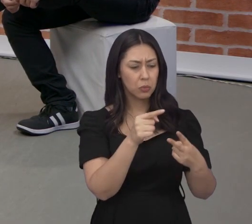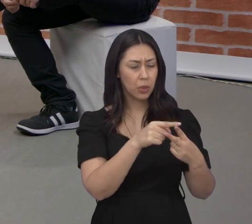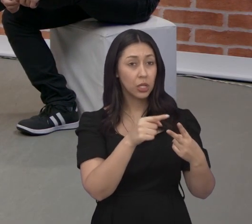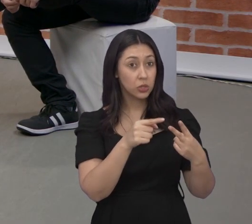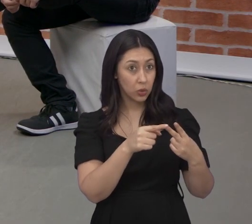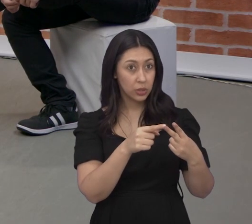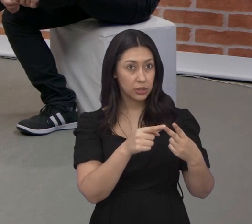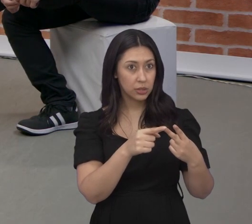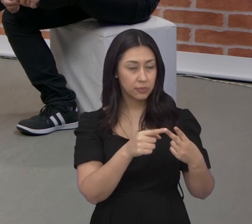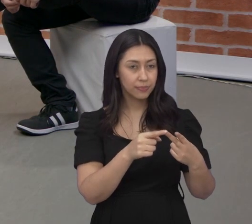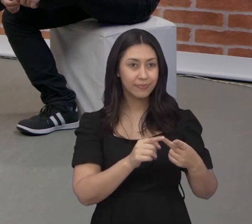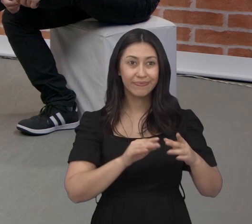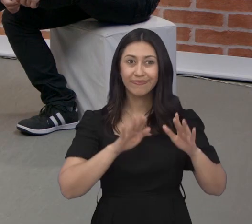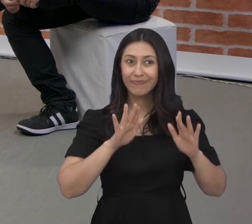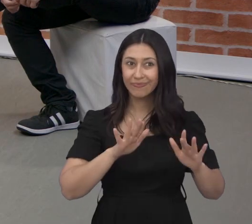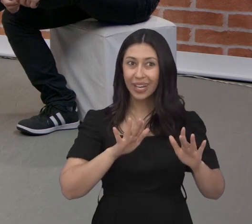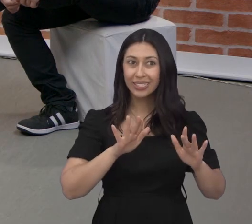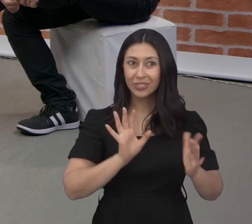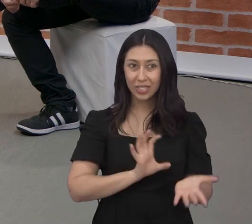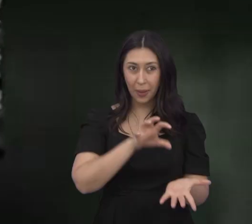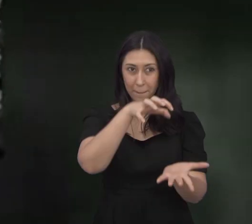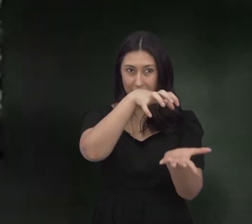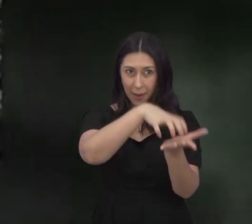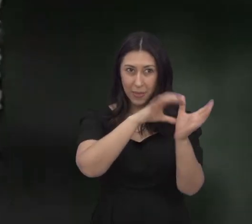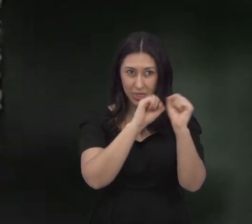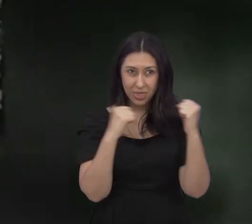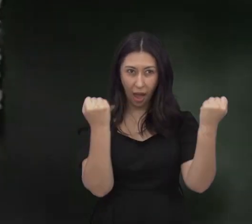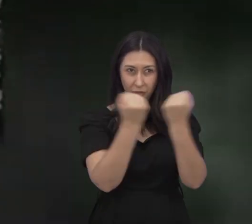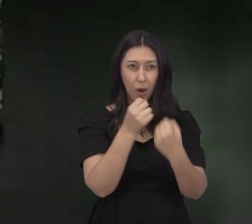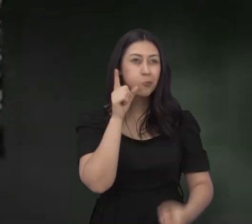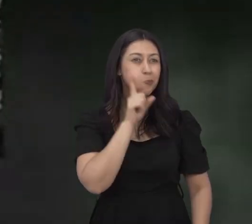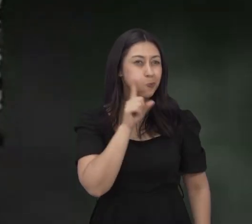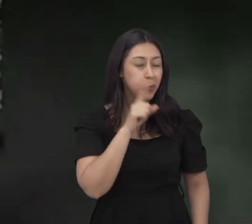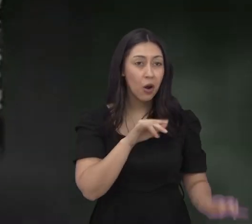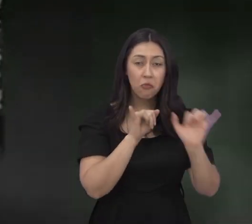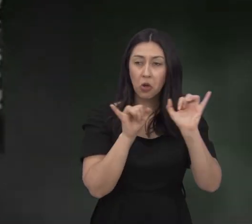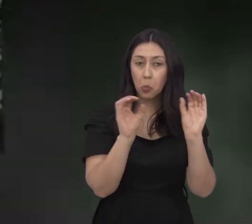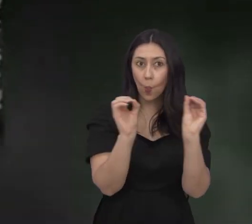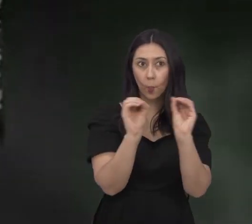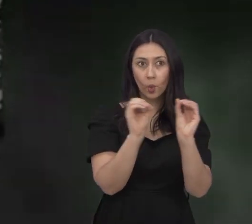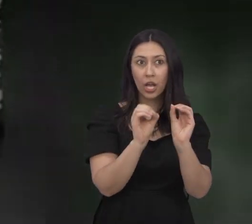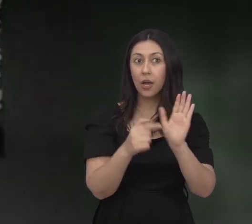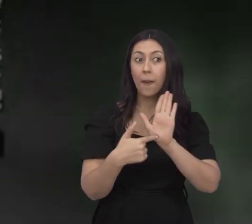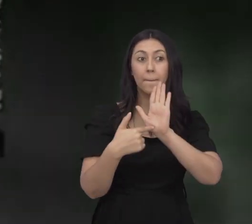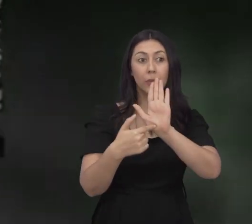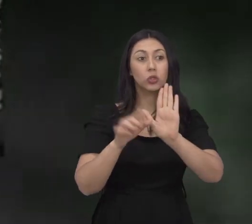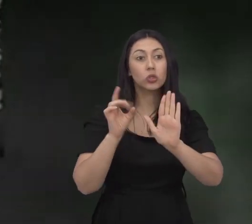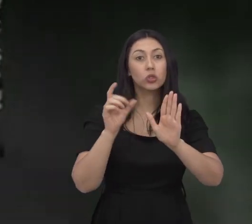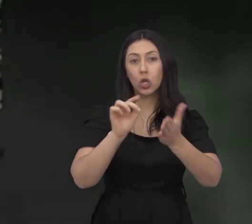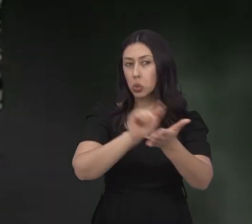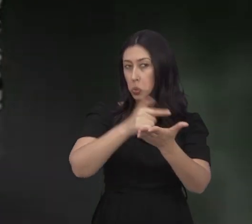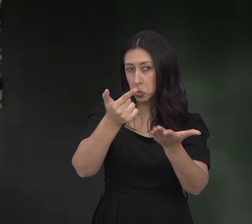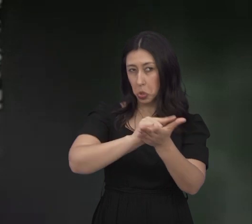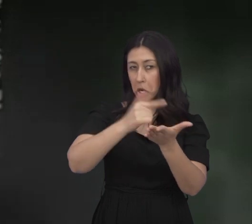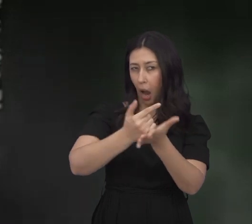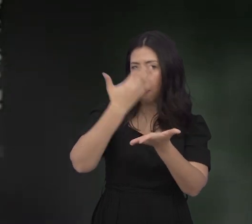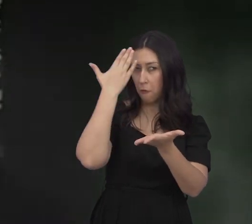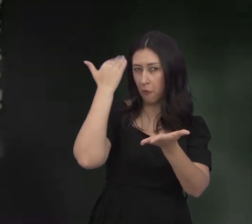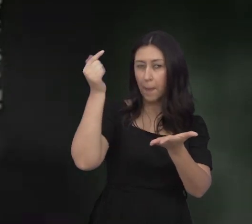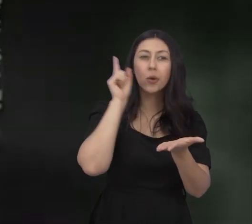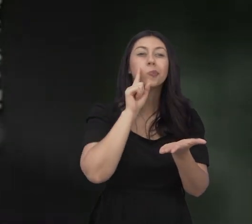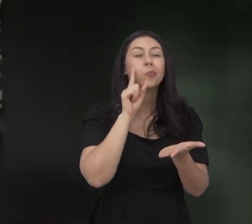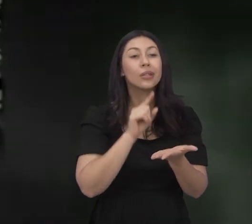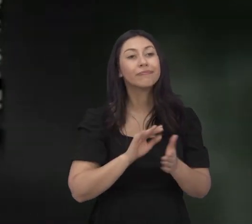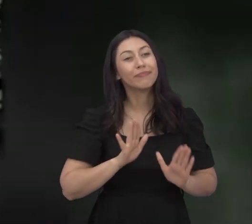triangular. E daí o Pentágono, no primeiro momento, não falou nada sobre o vídeo. Saiu no New York Times, vazou, sabe? Aham. Daí depois, meses depois,